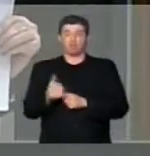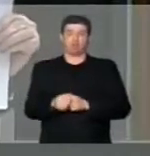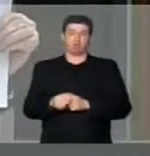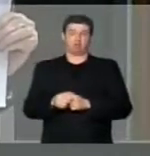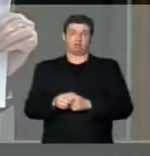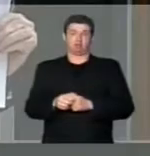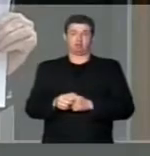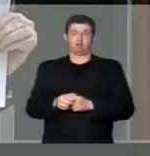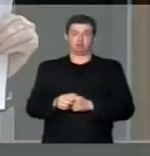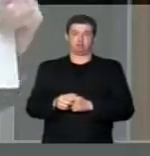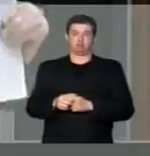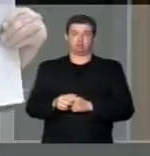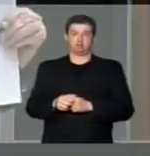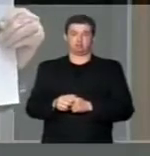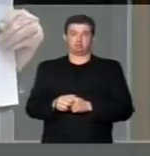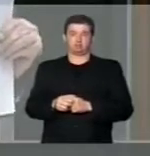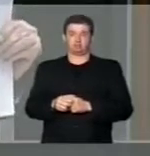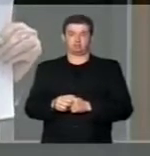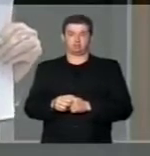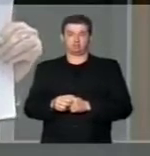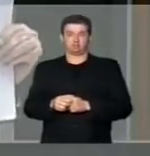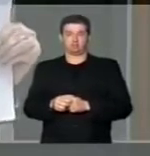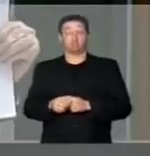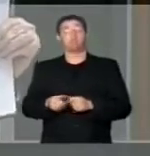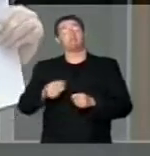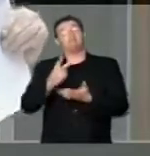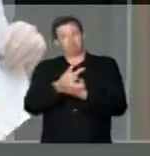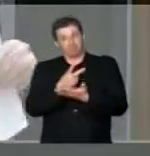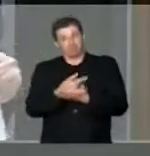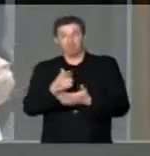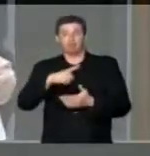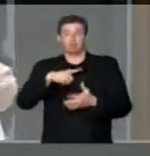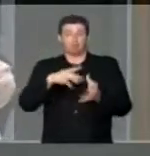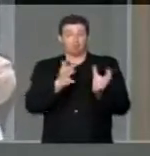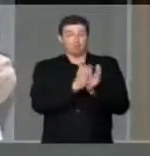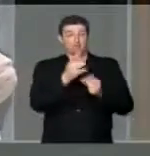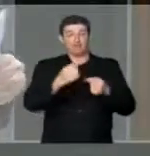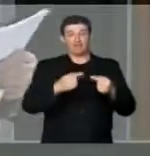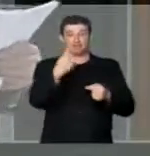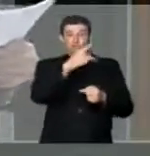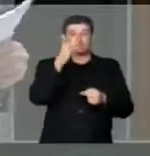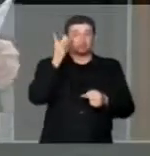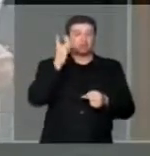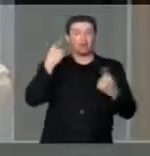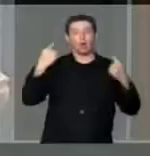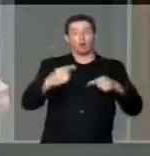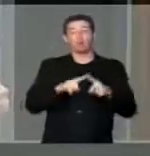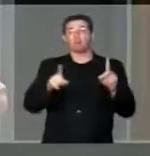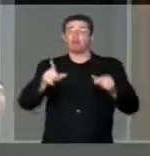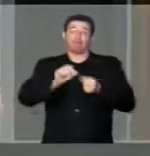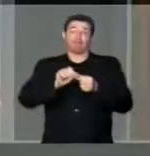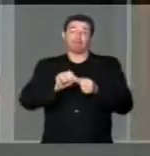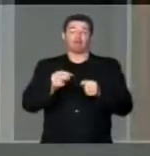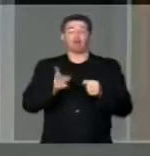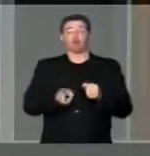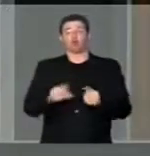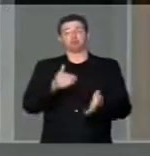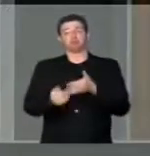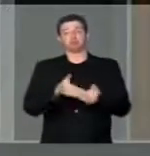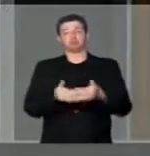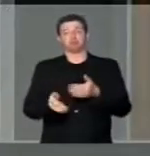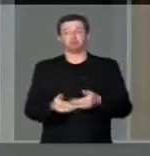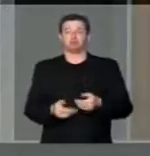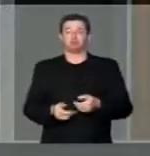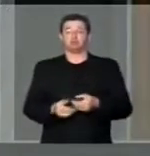diga, mesmo que tenha resistência até no seu próprio partido. Então, eu queria citar, em primeiro lugar,